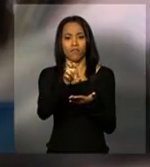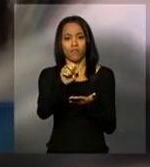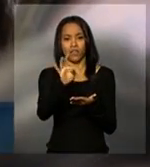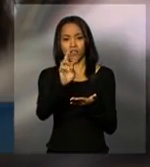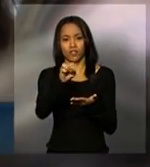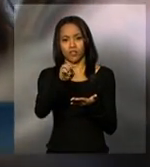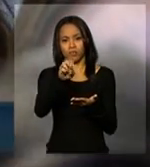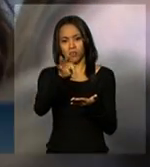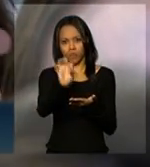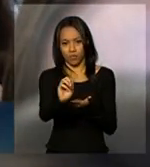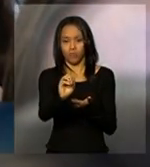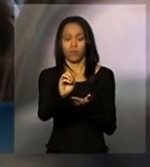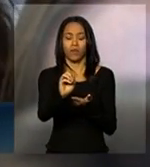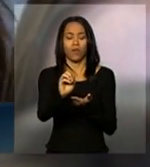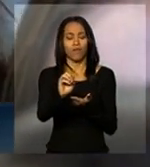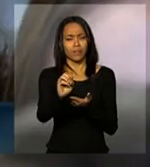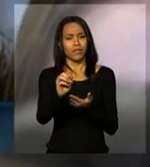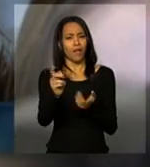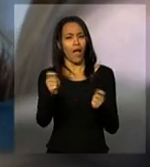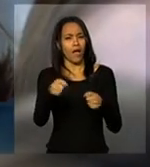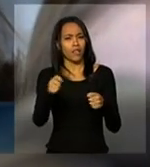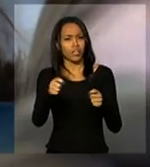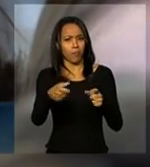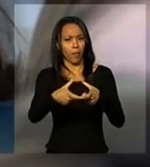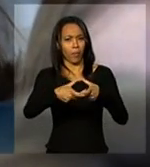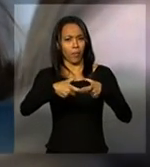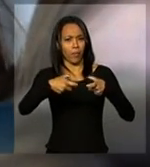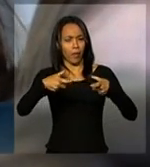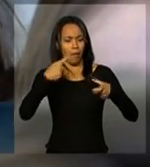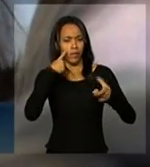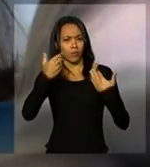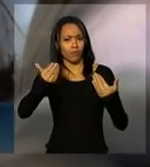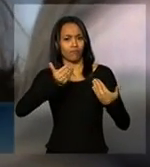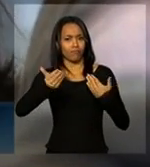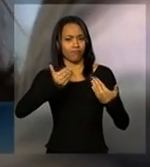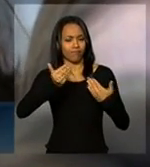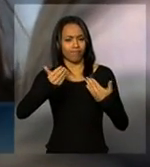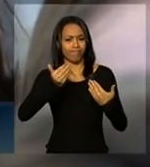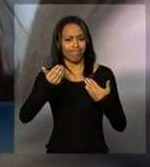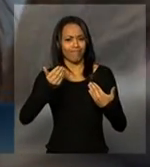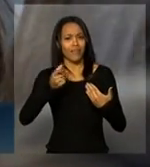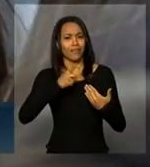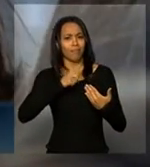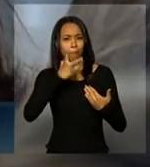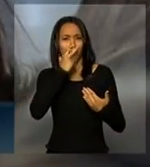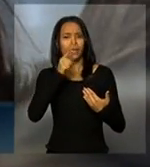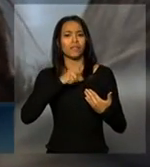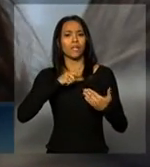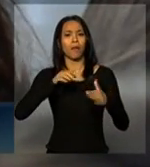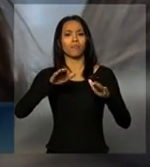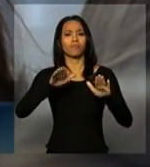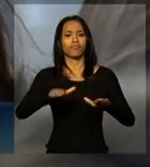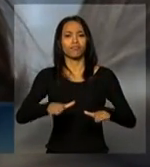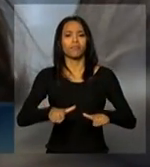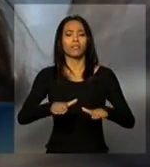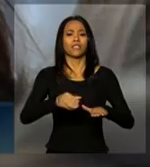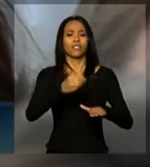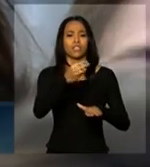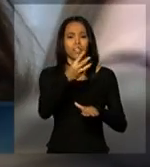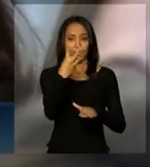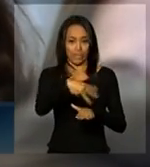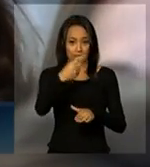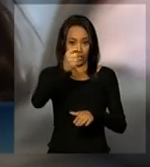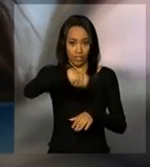de crescimento, mas, olhando na comparação trimestral, há uma desaceleração de trimestre para